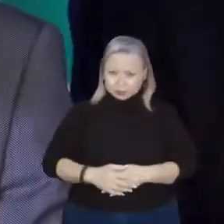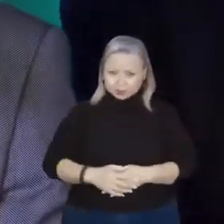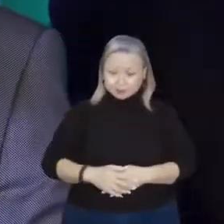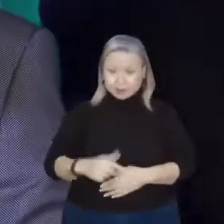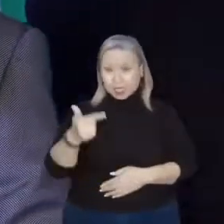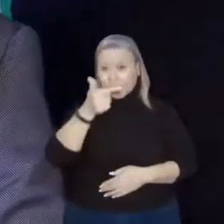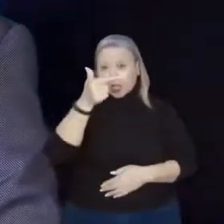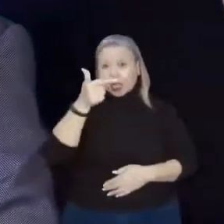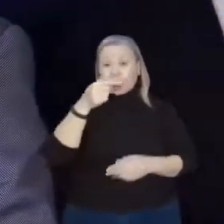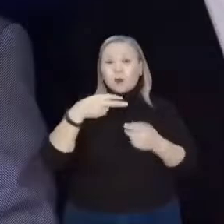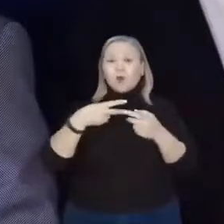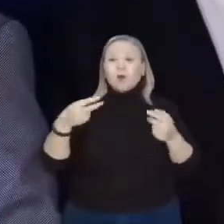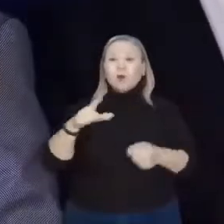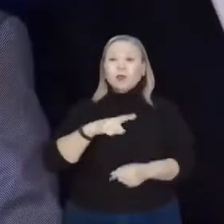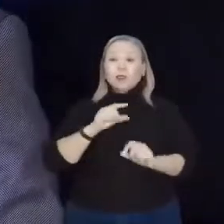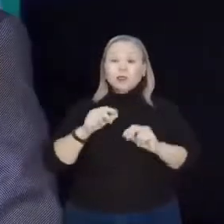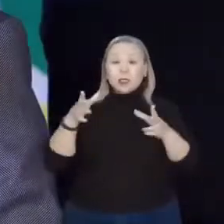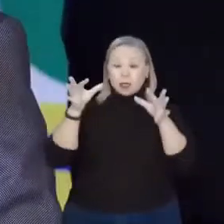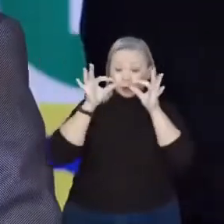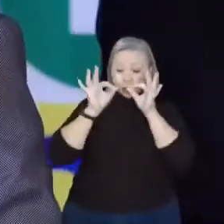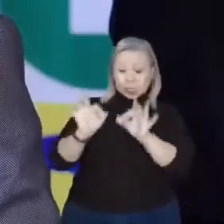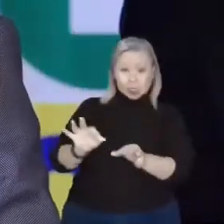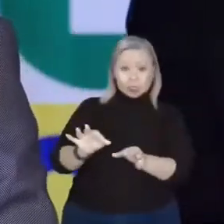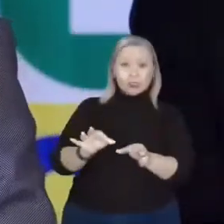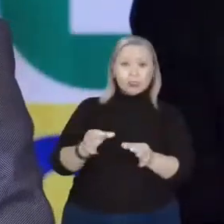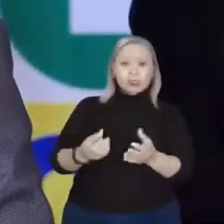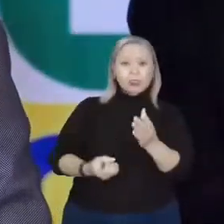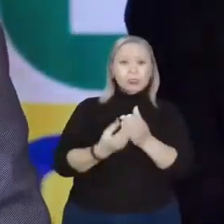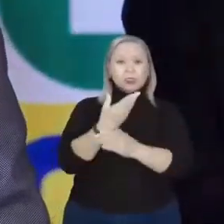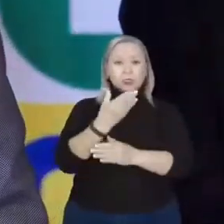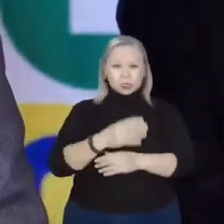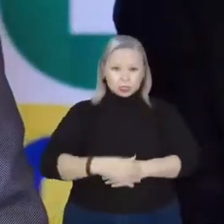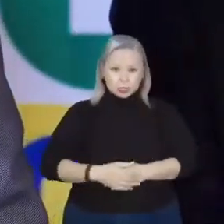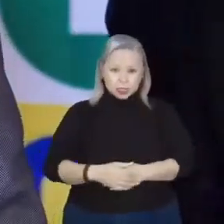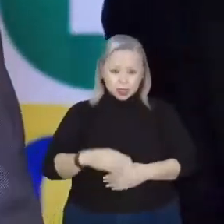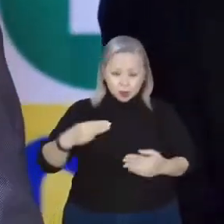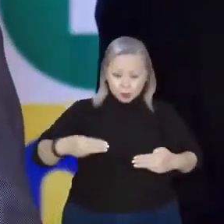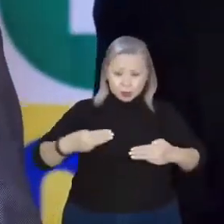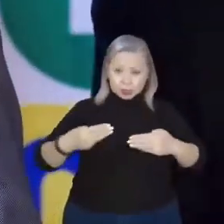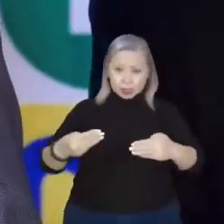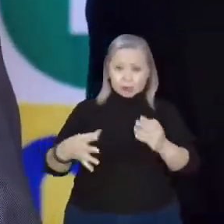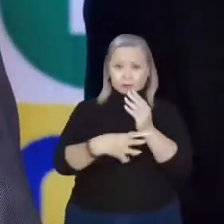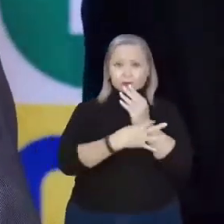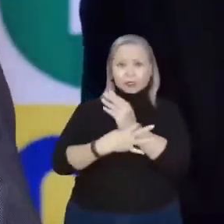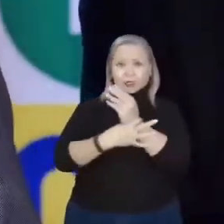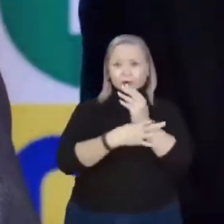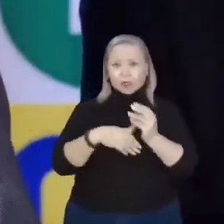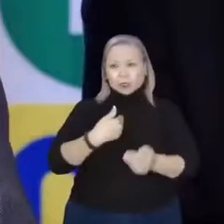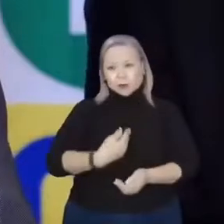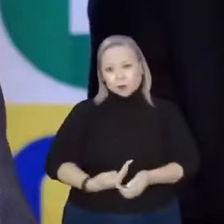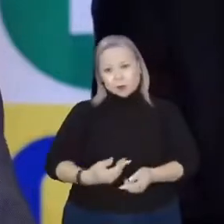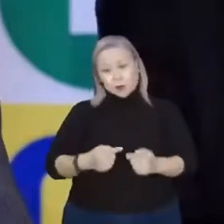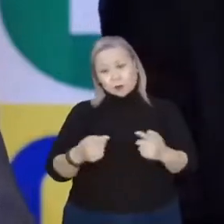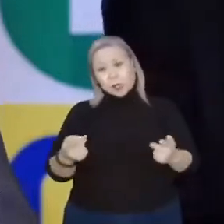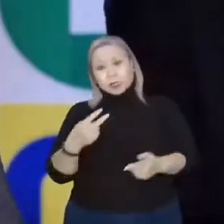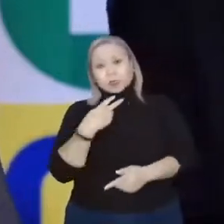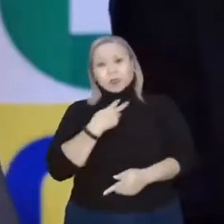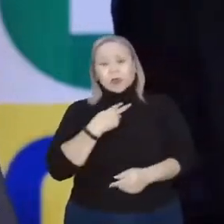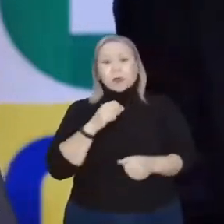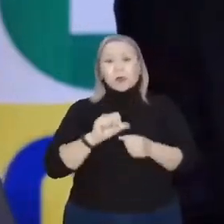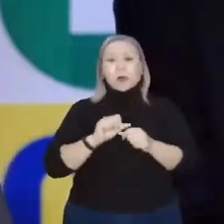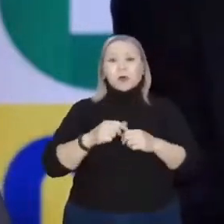que nós temos o interesse de criar um Ministério de Segurança Pública. mas a gente também não pode fazer a coisa de